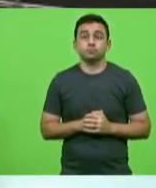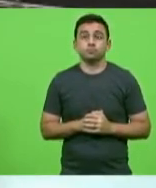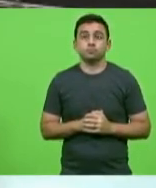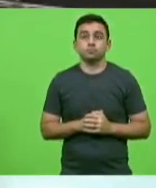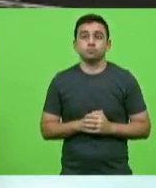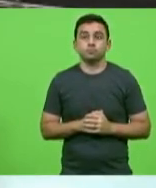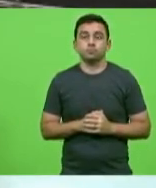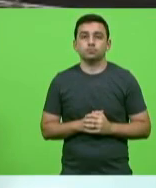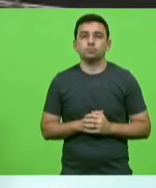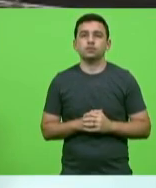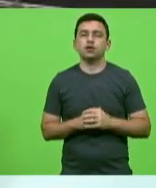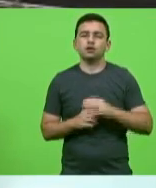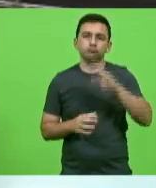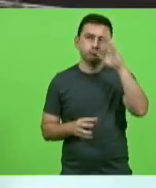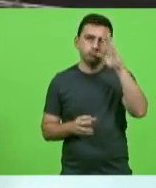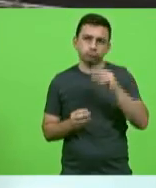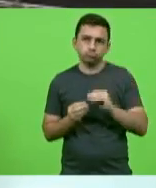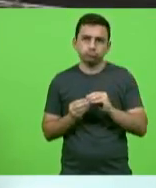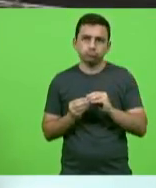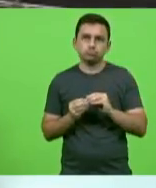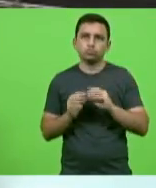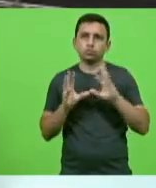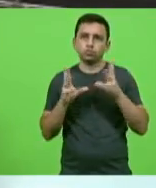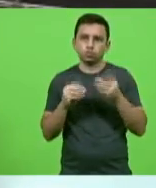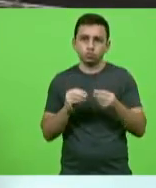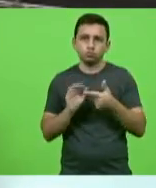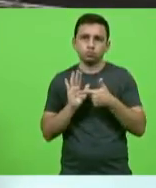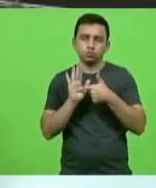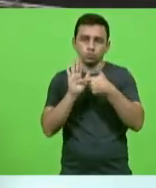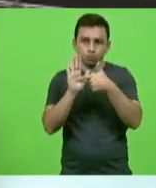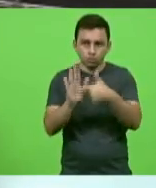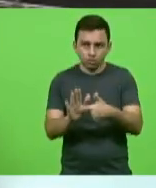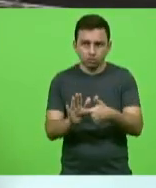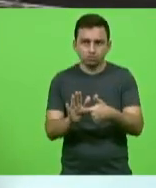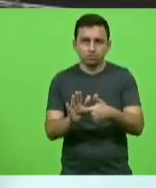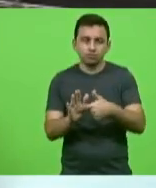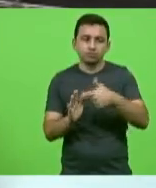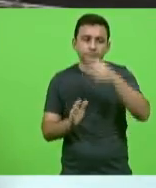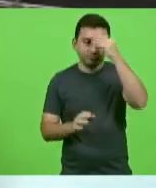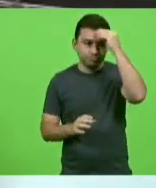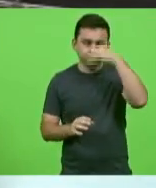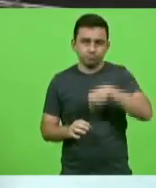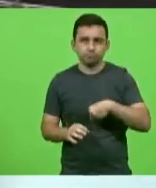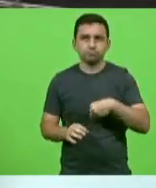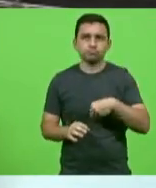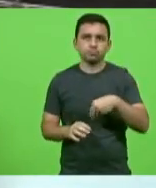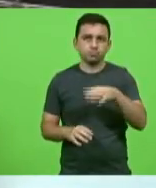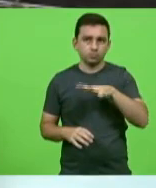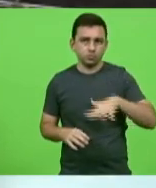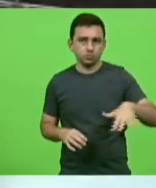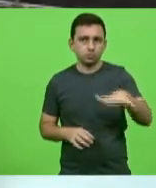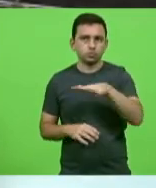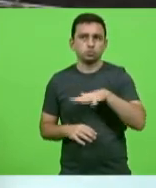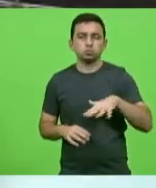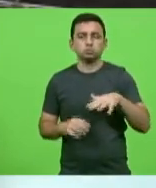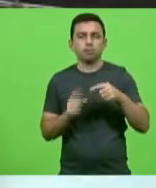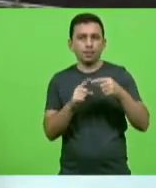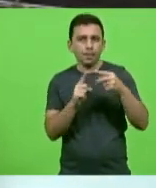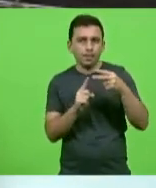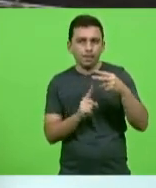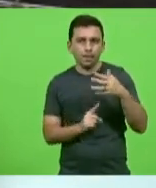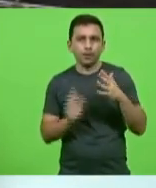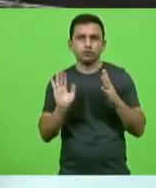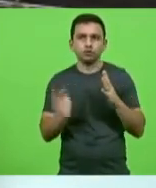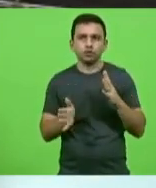uma das conclusões apresentadas pelos representantes de existentes diante desses fatos supervenientes